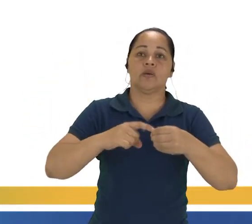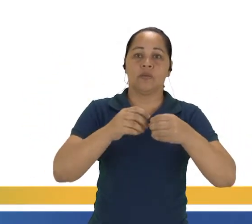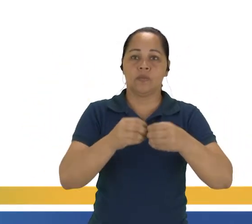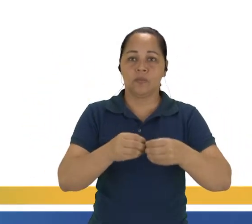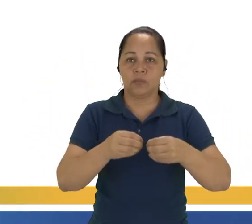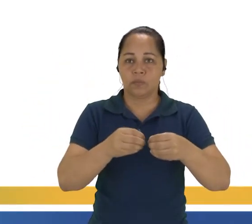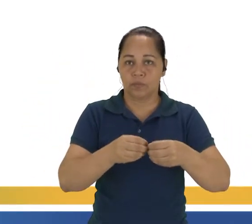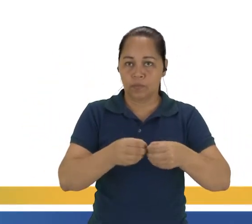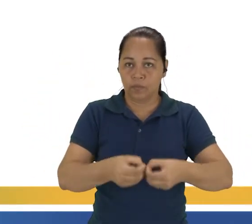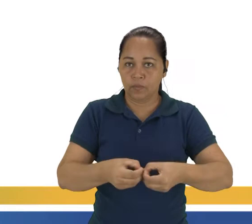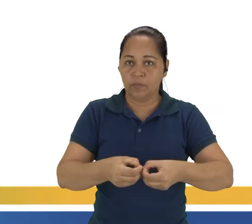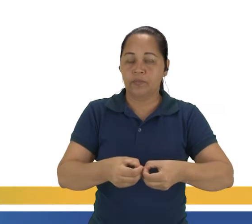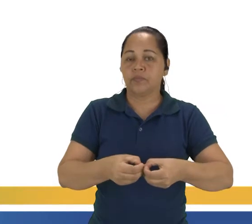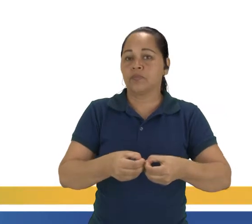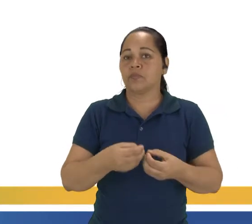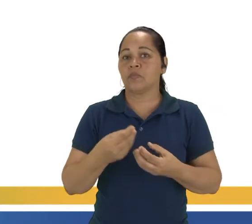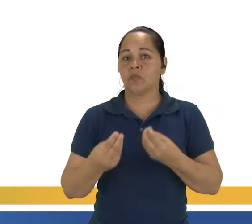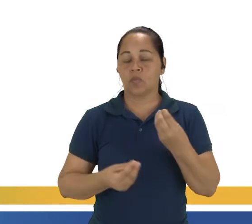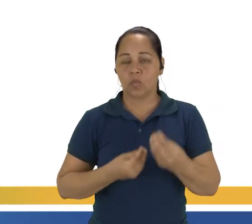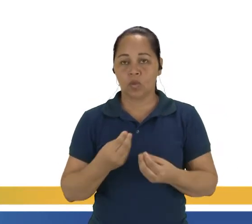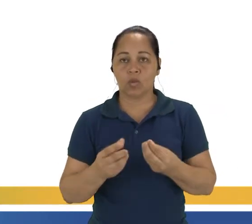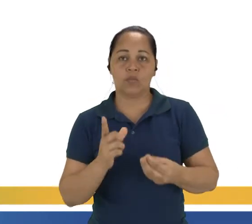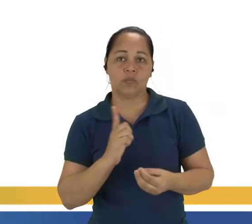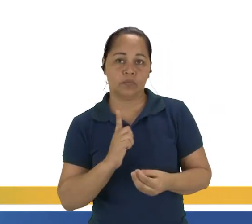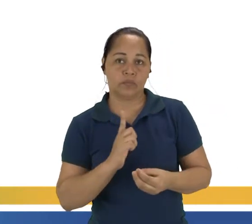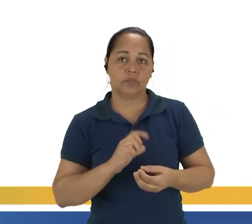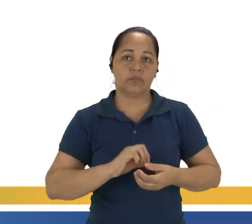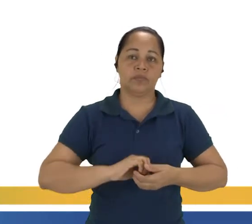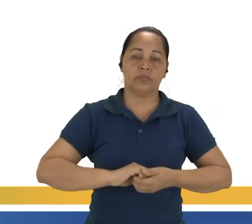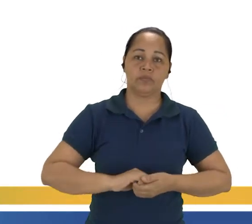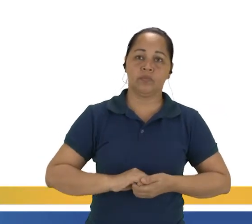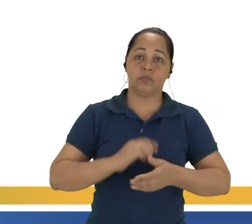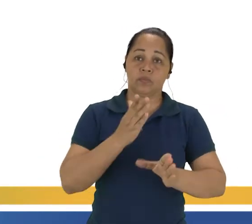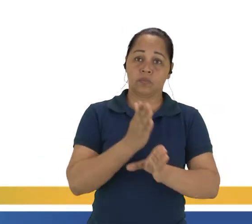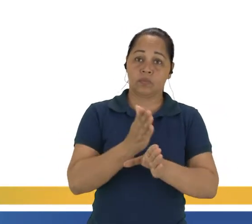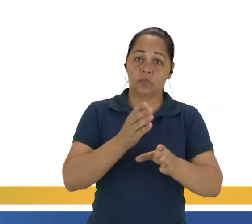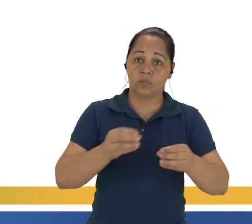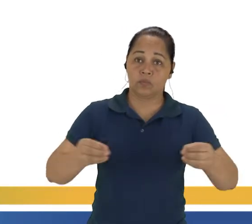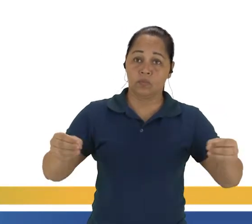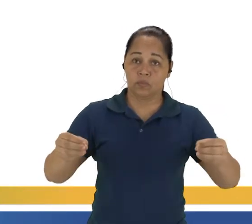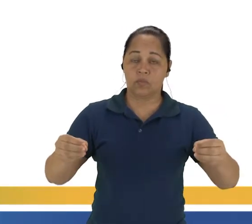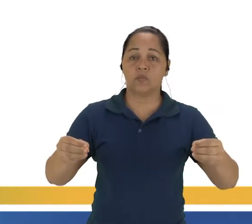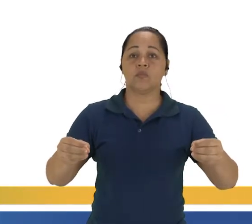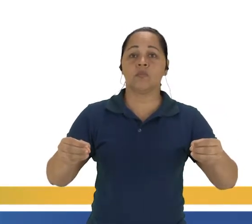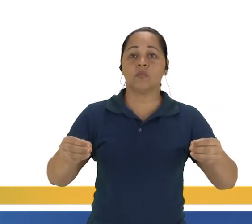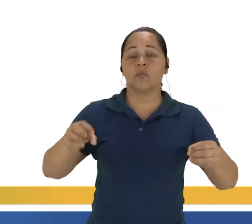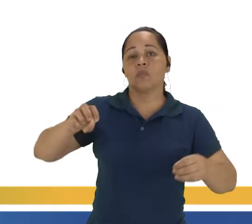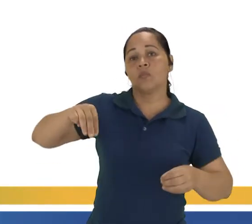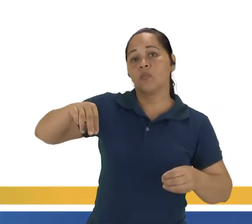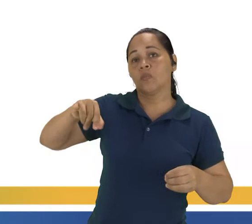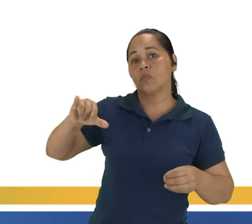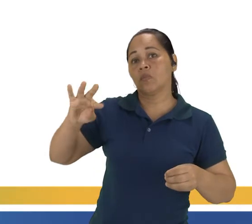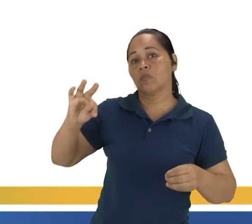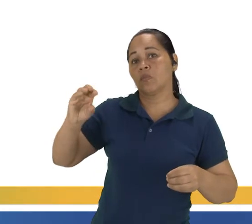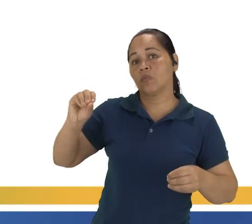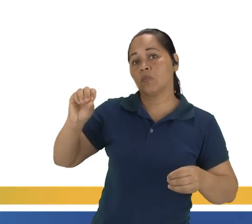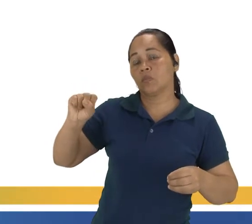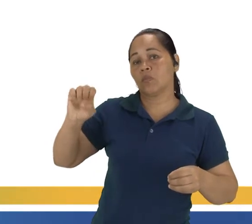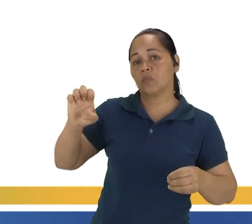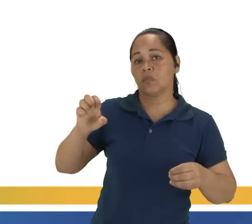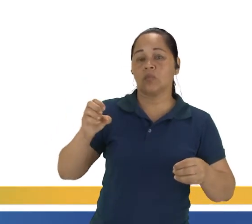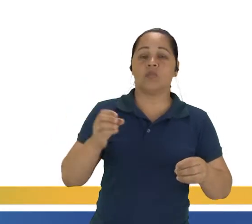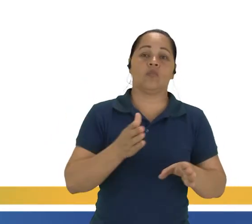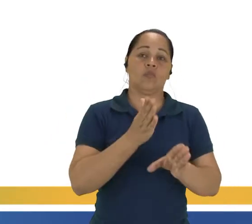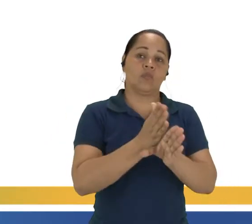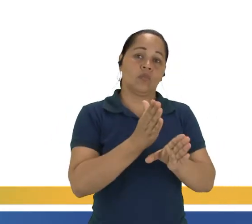como vocês podem ver na imagem, 4 fases. Então nós temos a prófase, a metáfase, a anáfase e a telófase. Nós